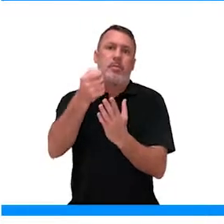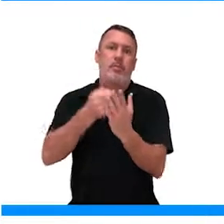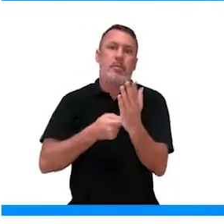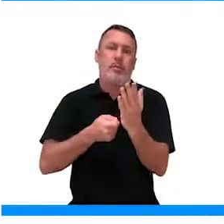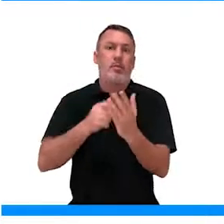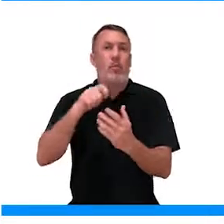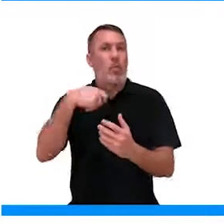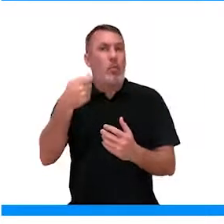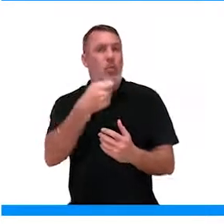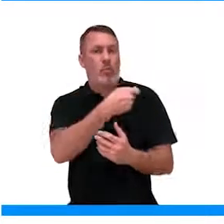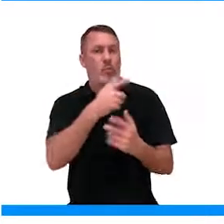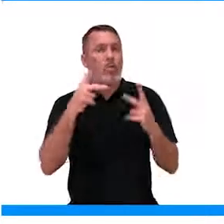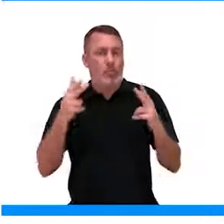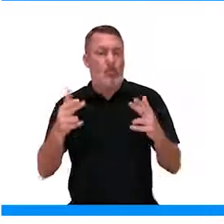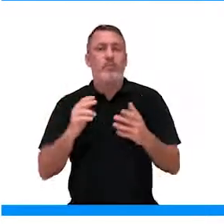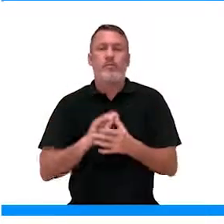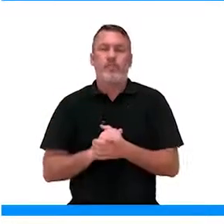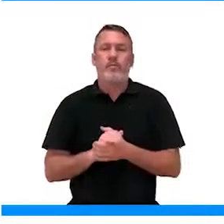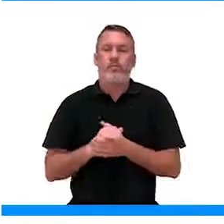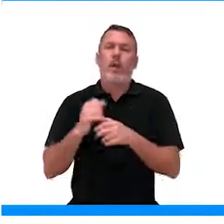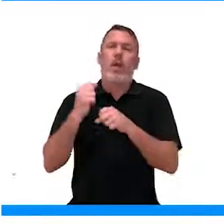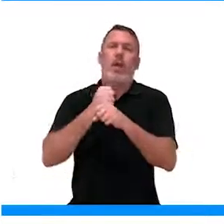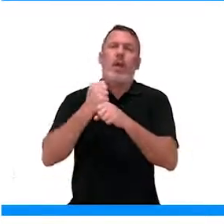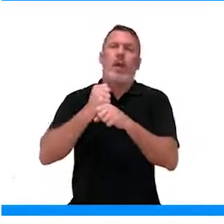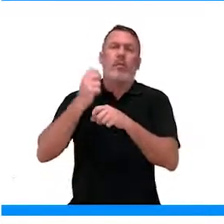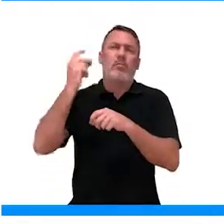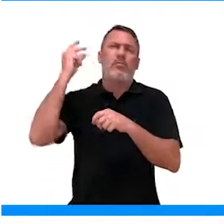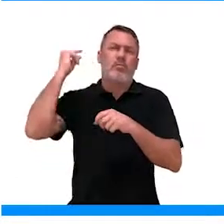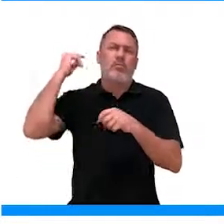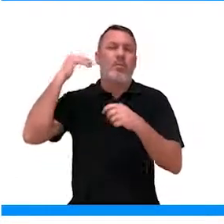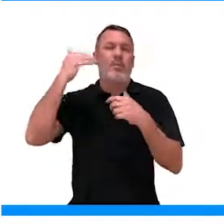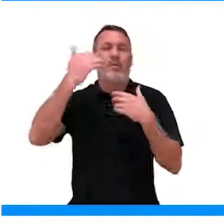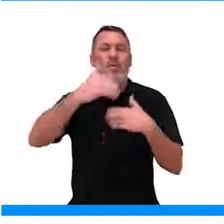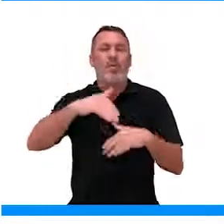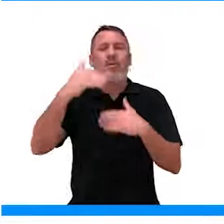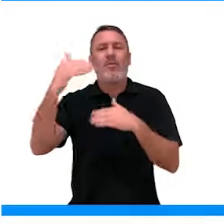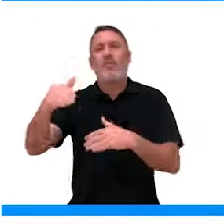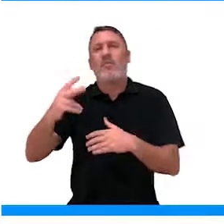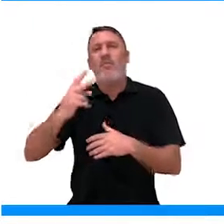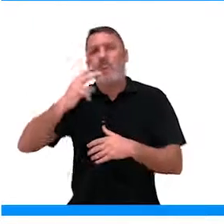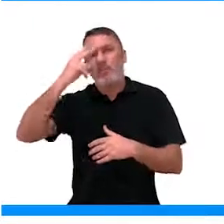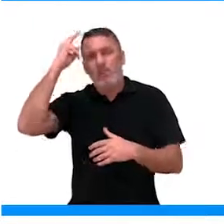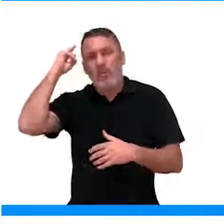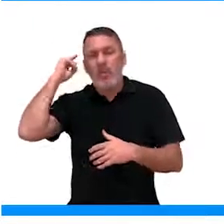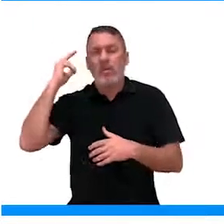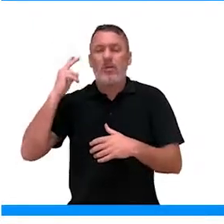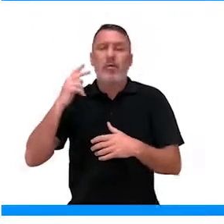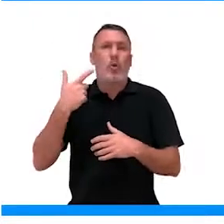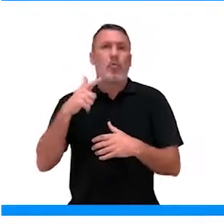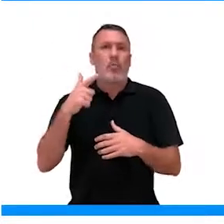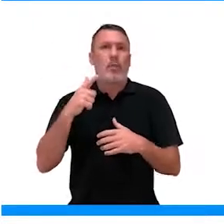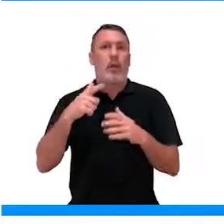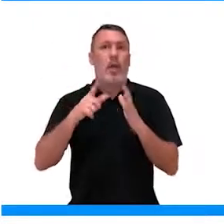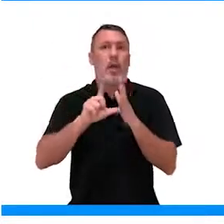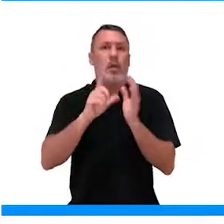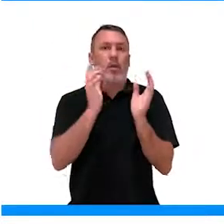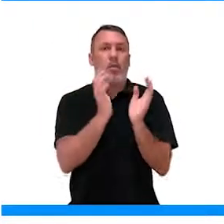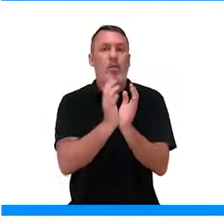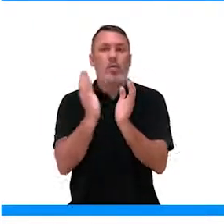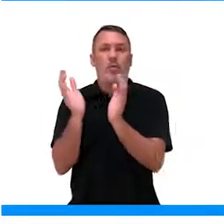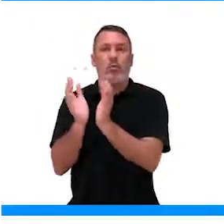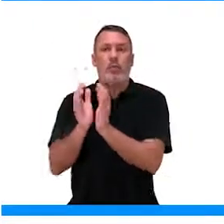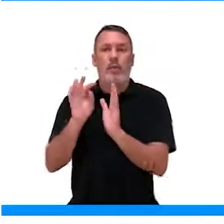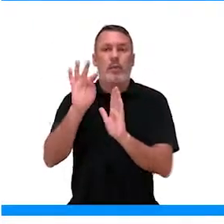textual. Durante muitos anos, no passado, as provas de vestibular não tinham tanto